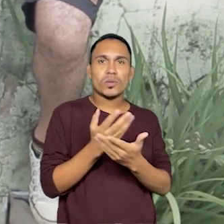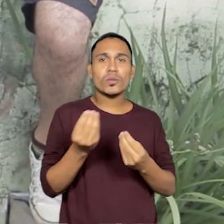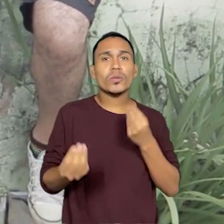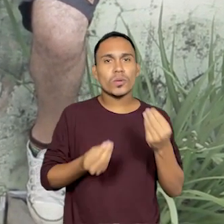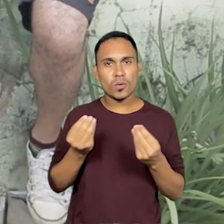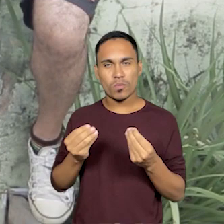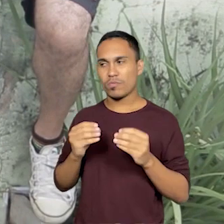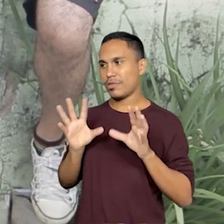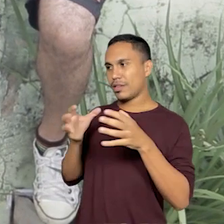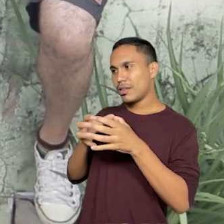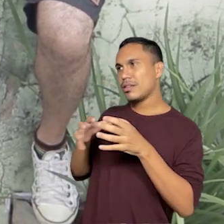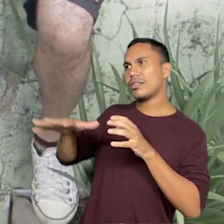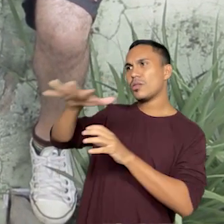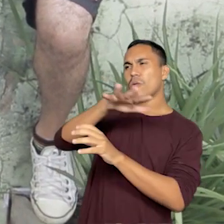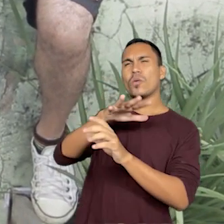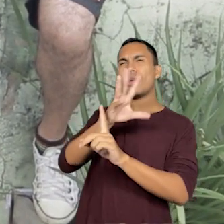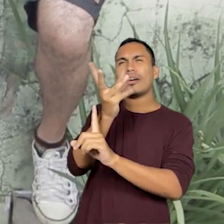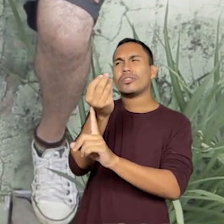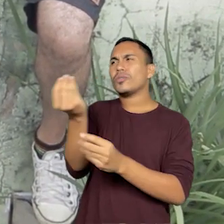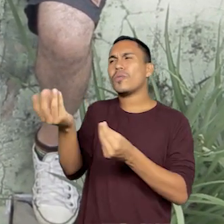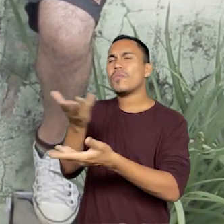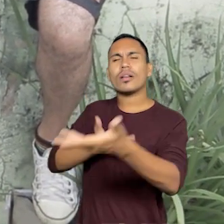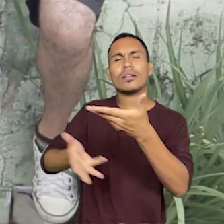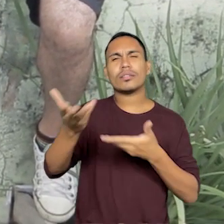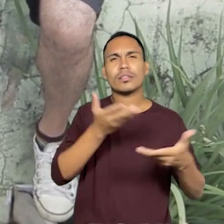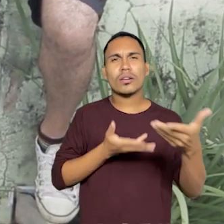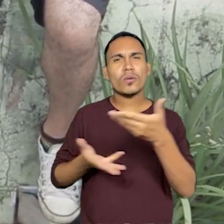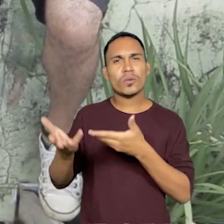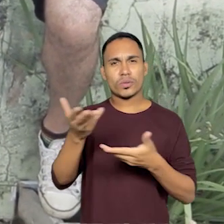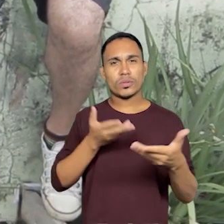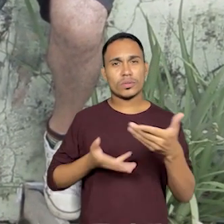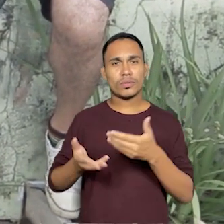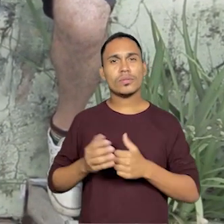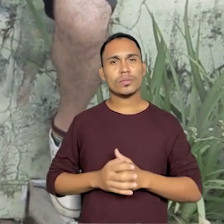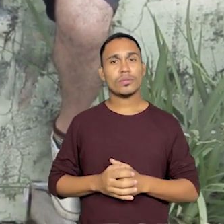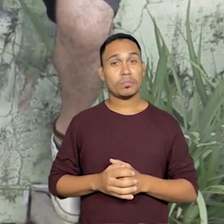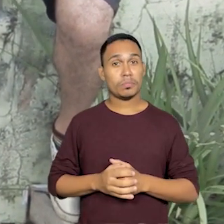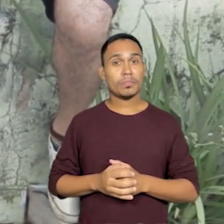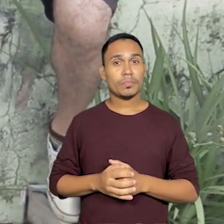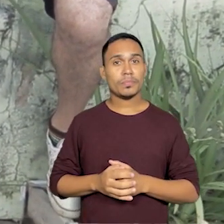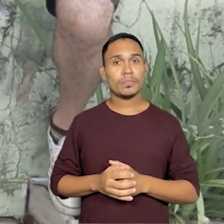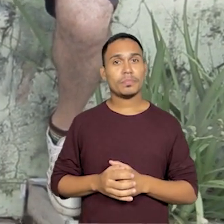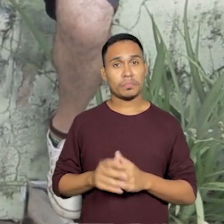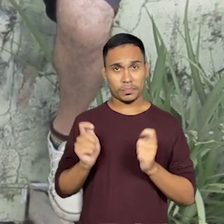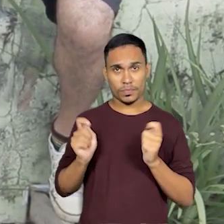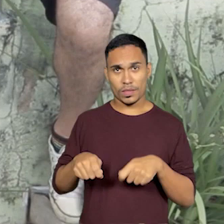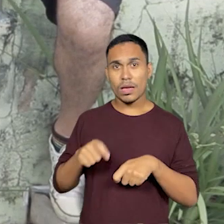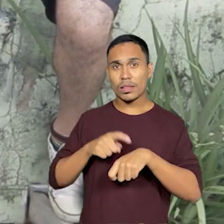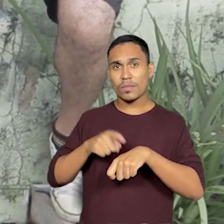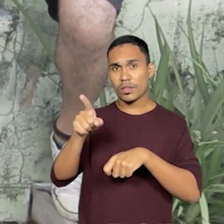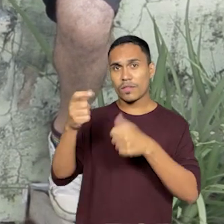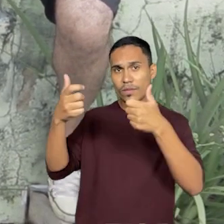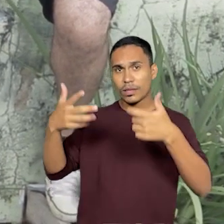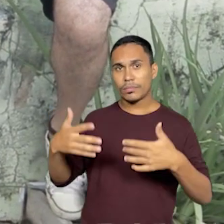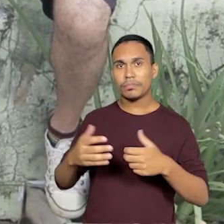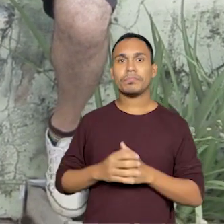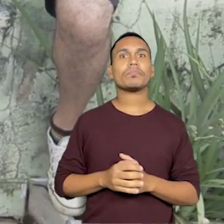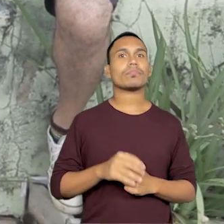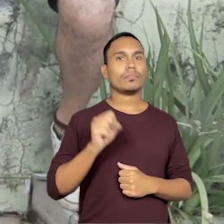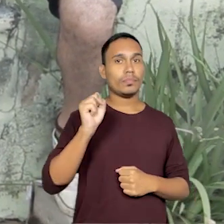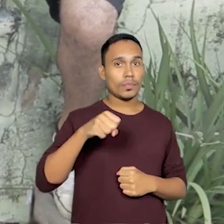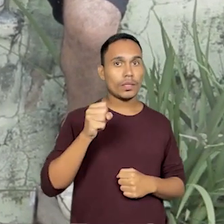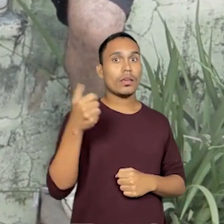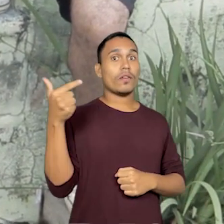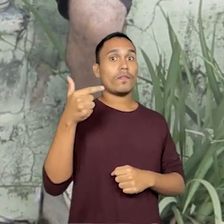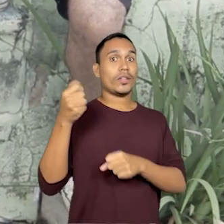relações com o entorno, com outros artistas e tudo, que você ia, acho que ia falar um pouco, né? São 22 anos, tem altos